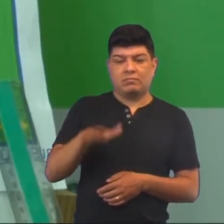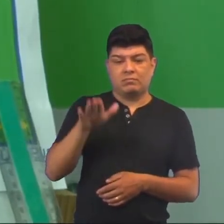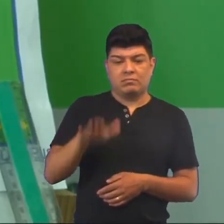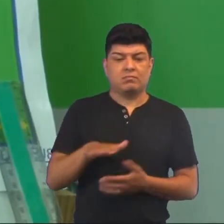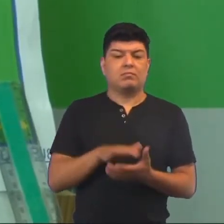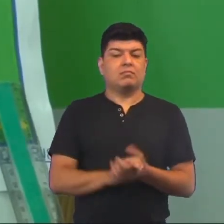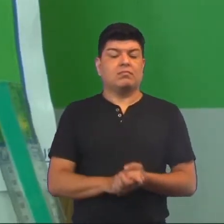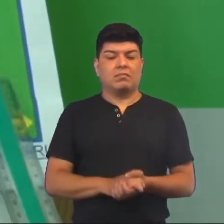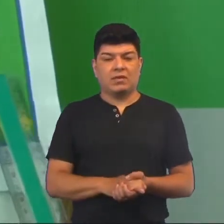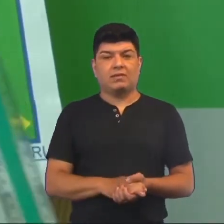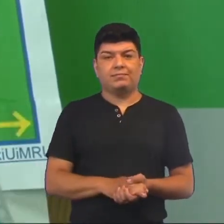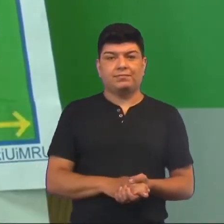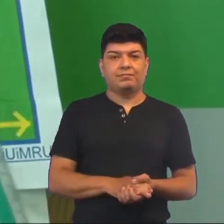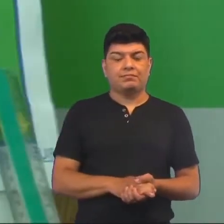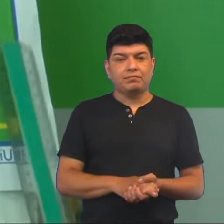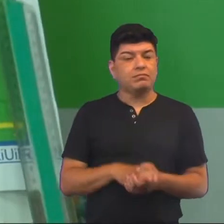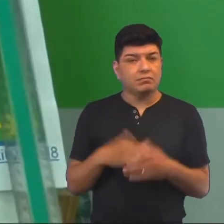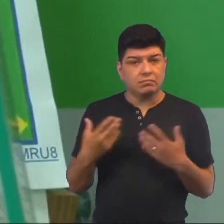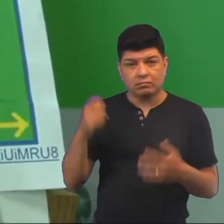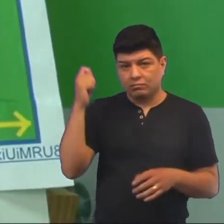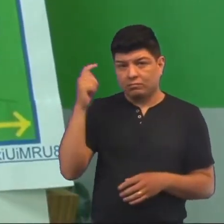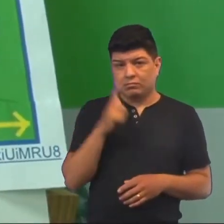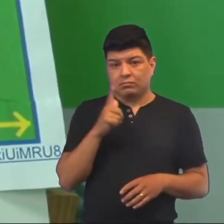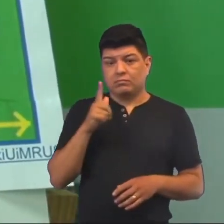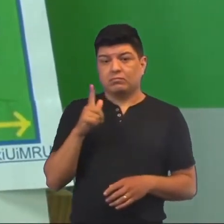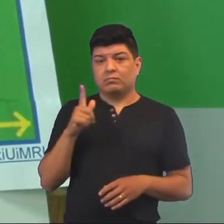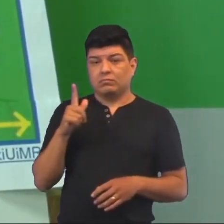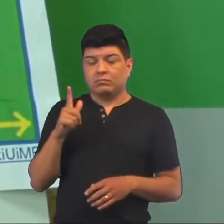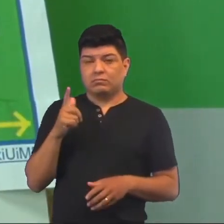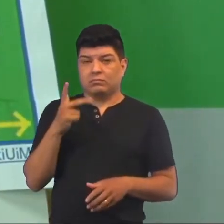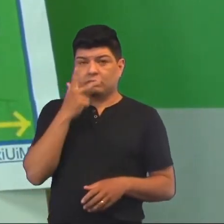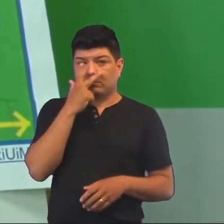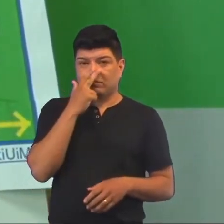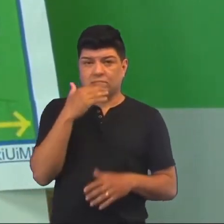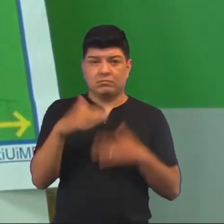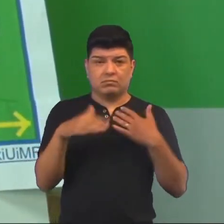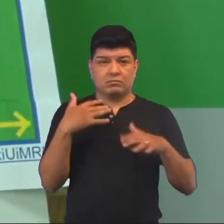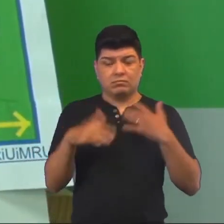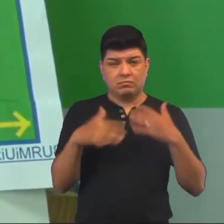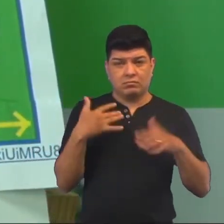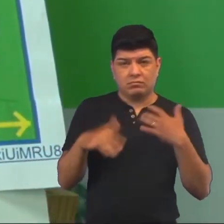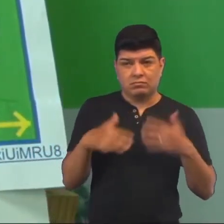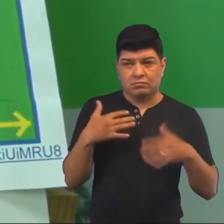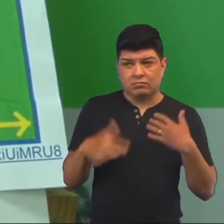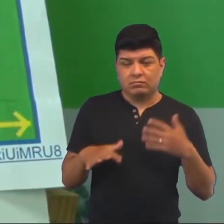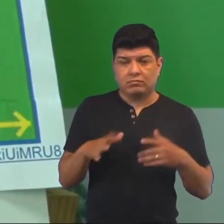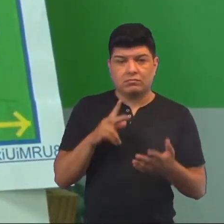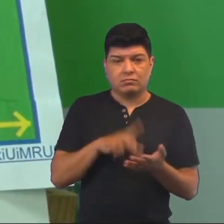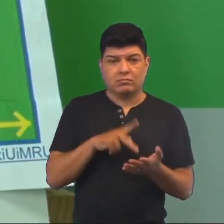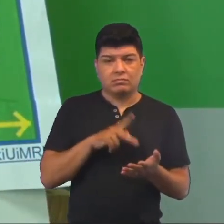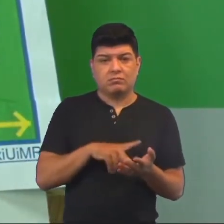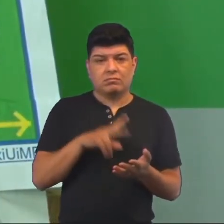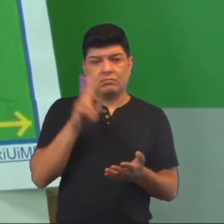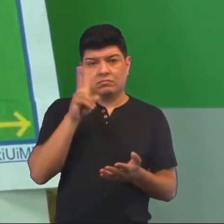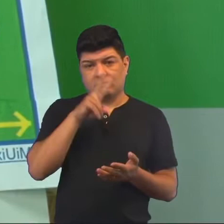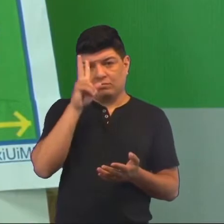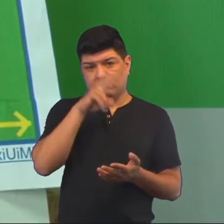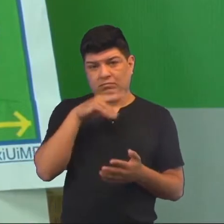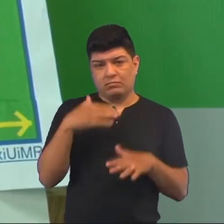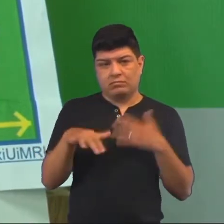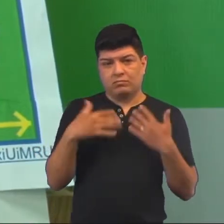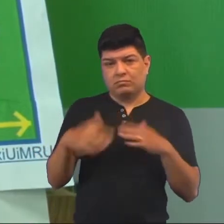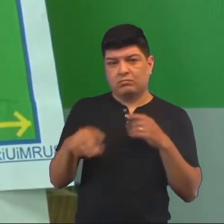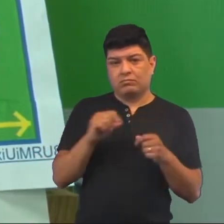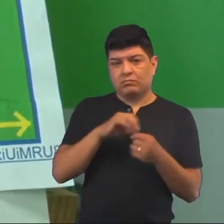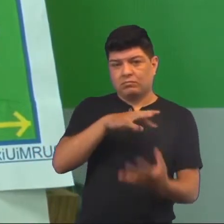15 horas, tá? Então, o sol, ele vai como se estivesse se movimentando. E, na verdade, só lembrando, esse